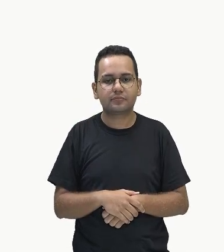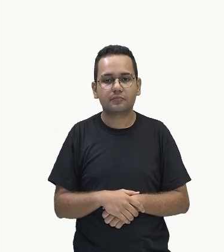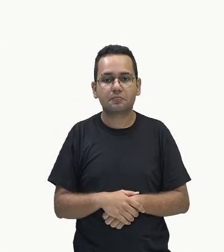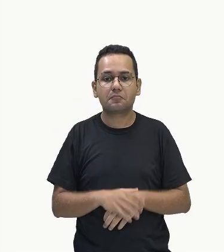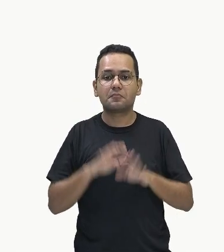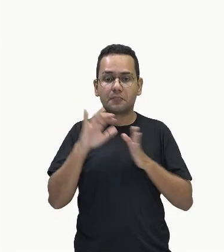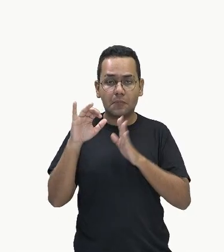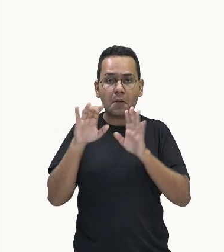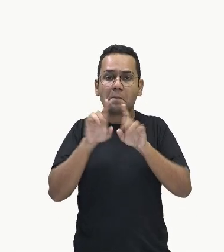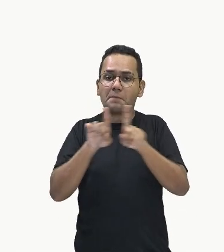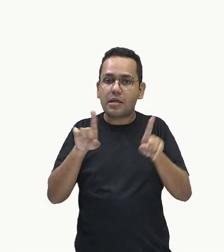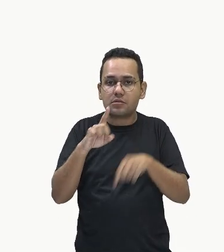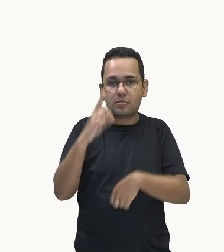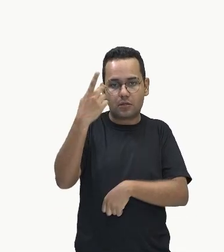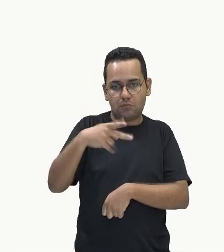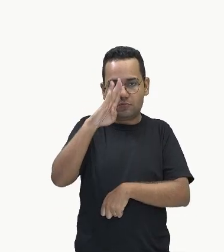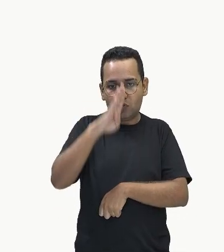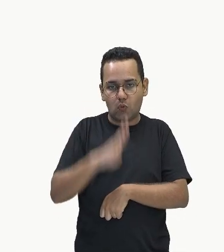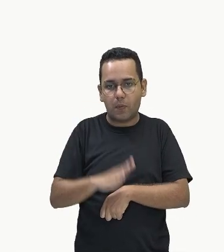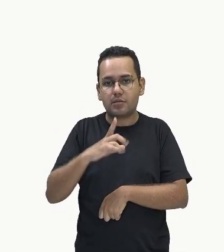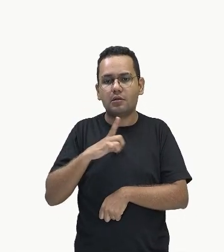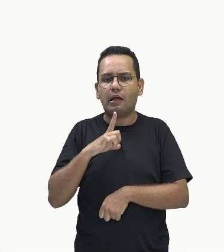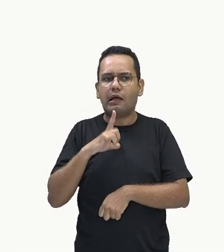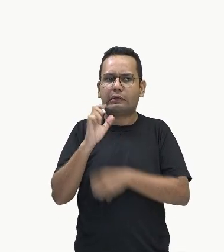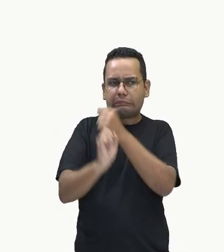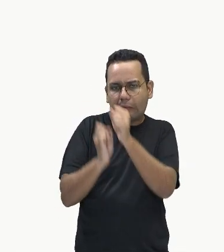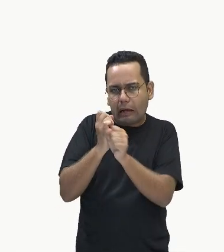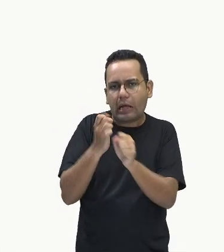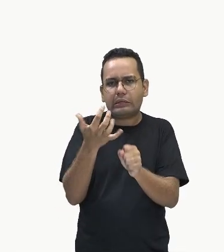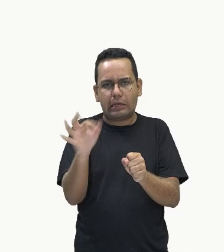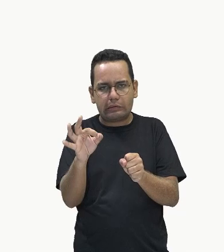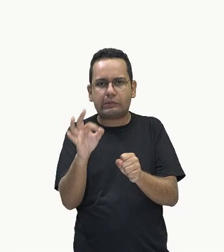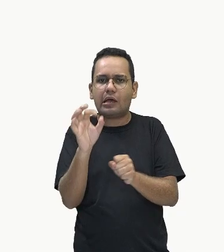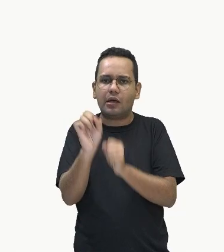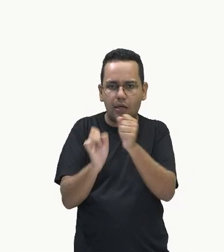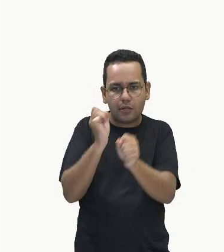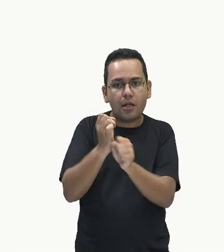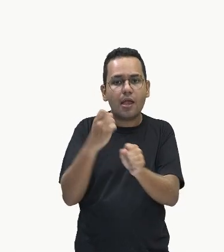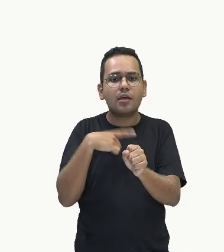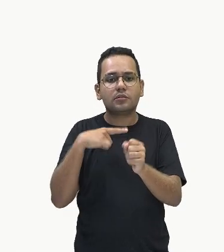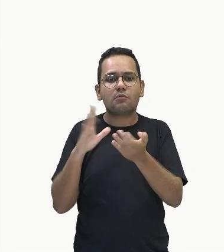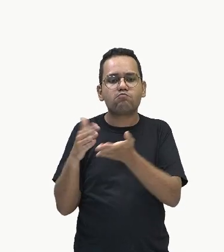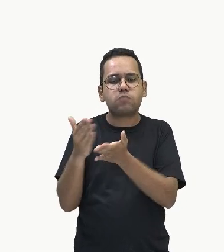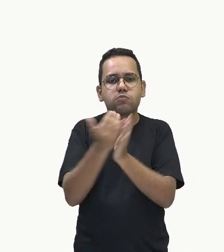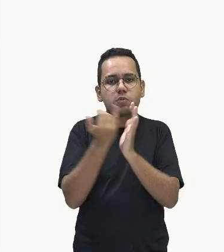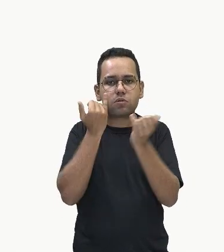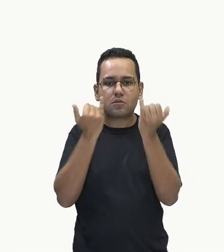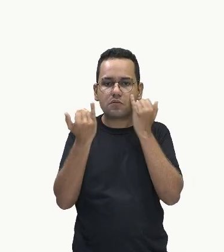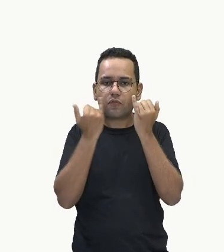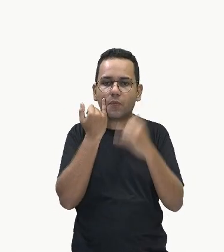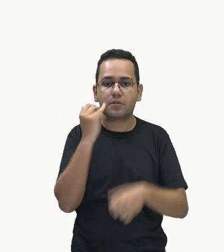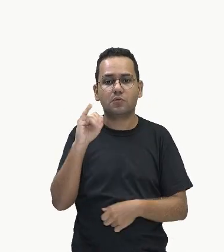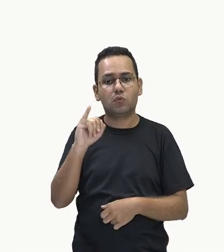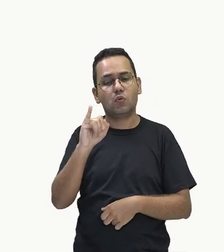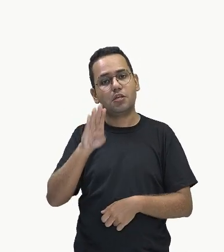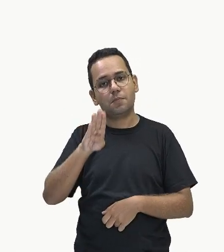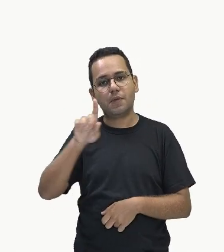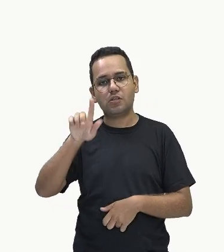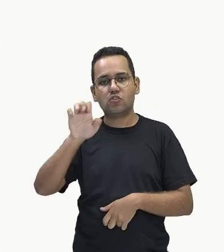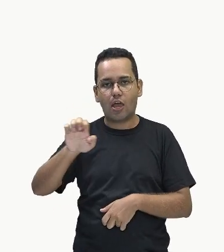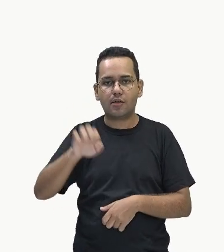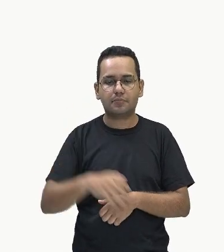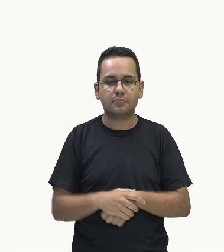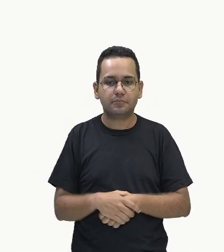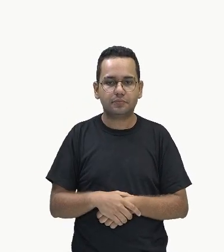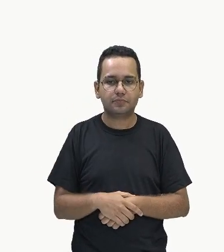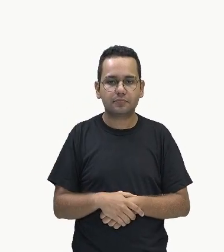o censo demográfico pelo Instituto Brasileiro de Geografia e Estatística, o IBGE, que